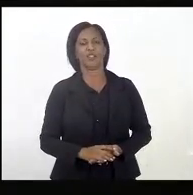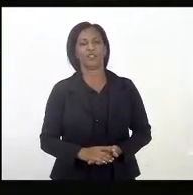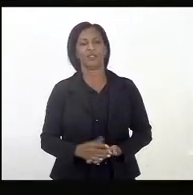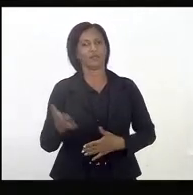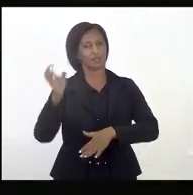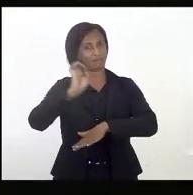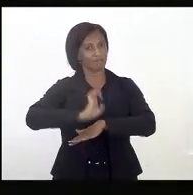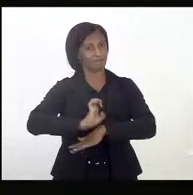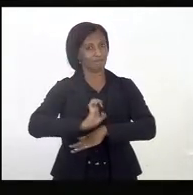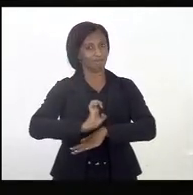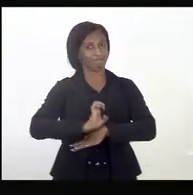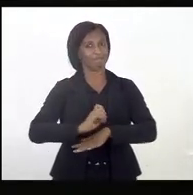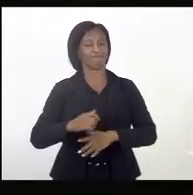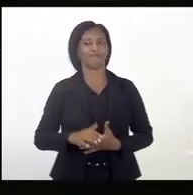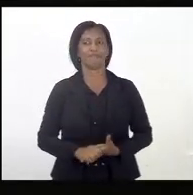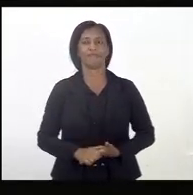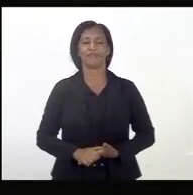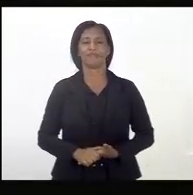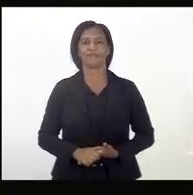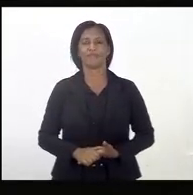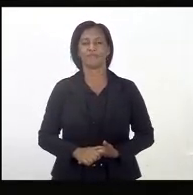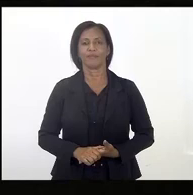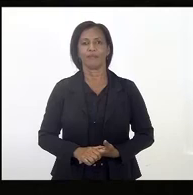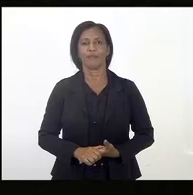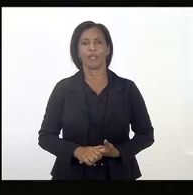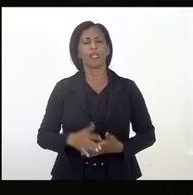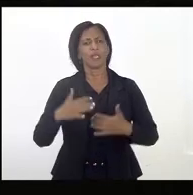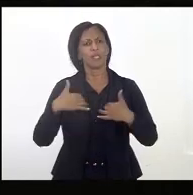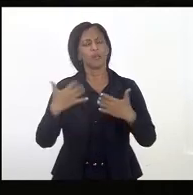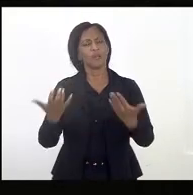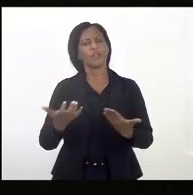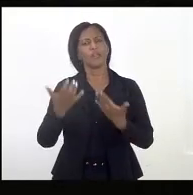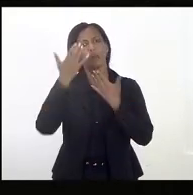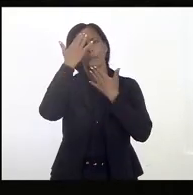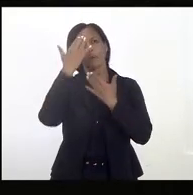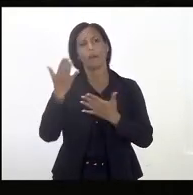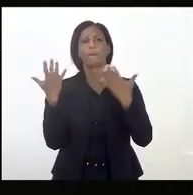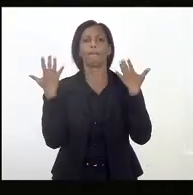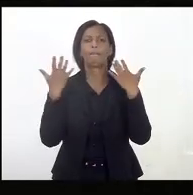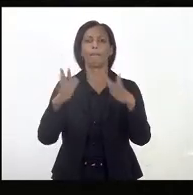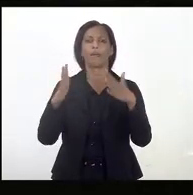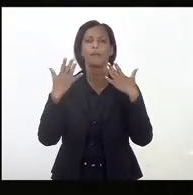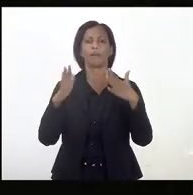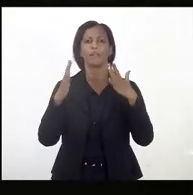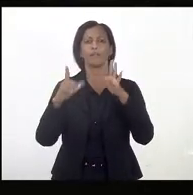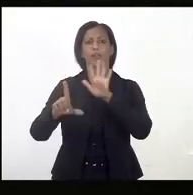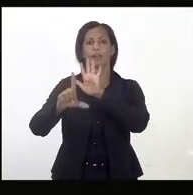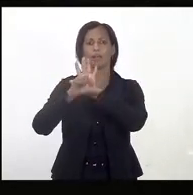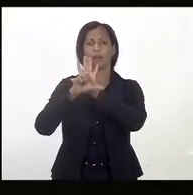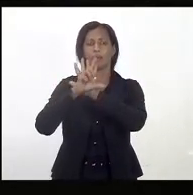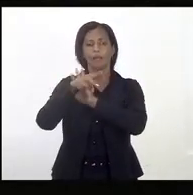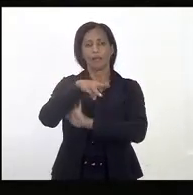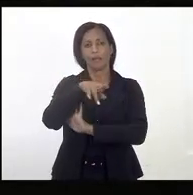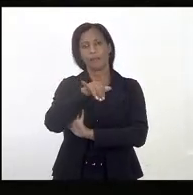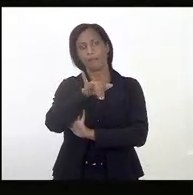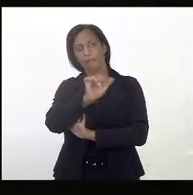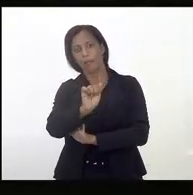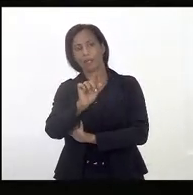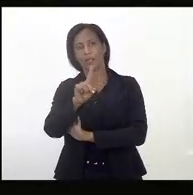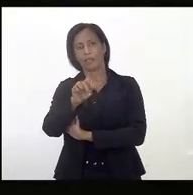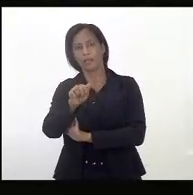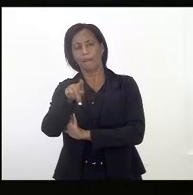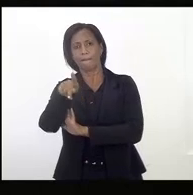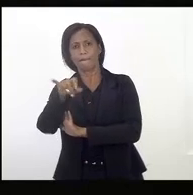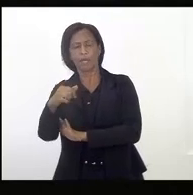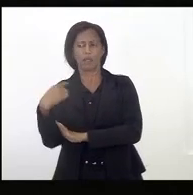merece E aí eu venho aqui trazer o louvor e parabenizar a Lei Maria da Penha e dizer